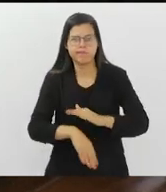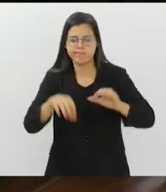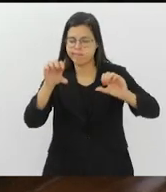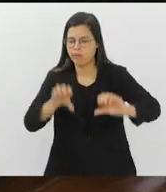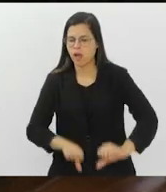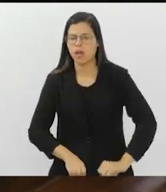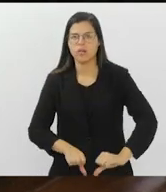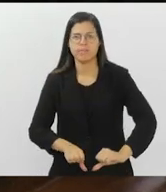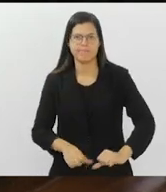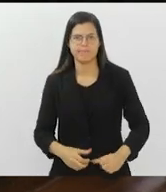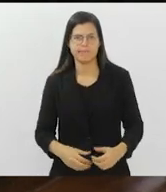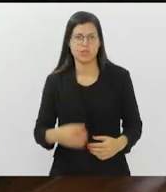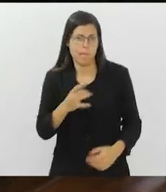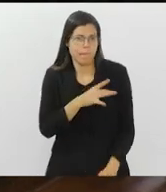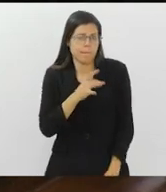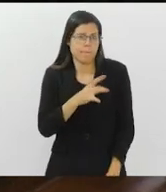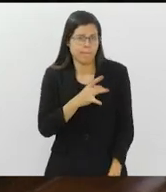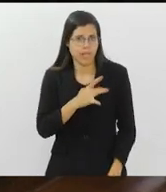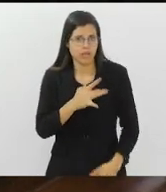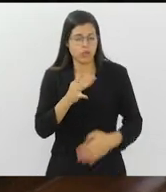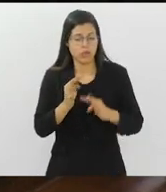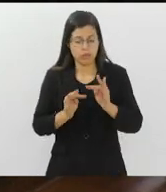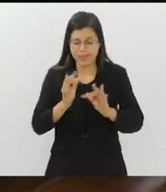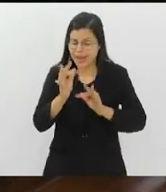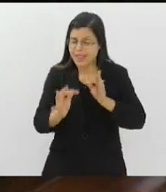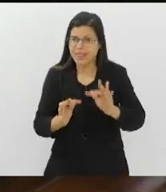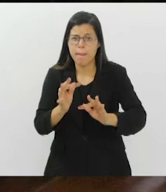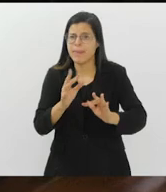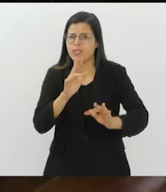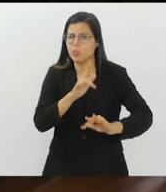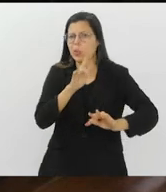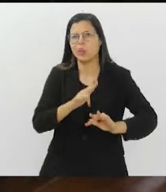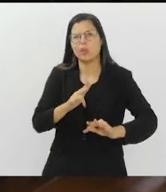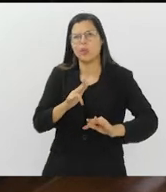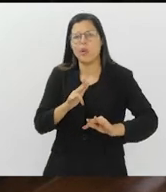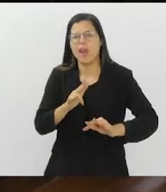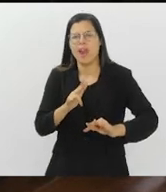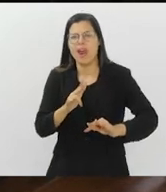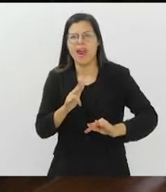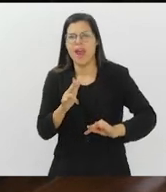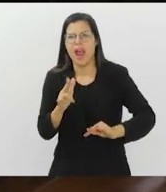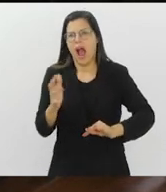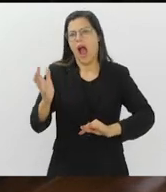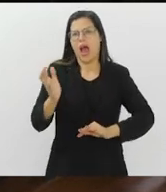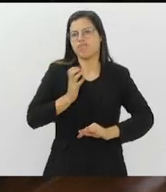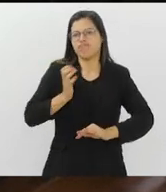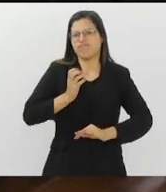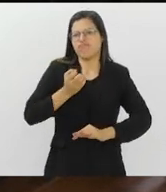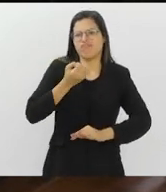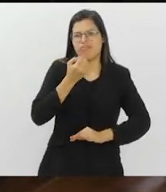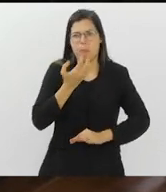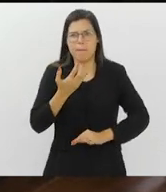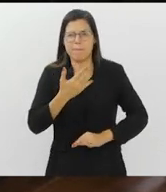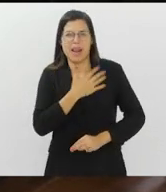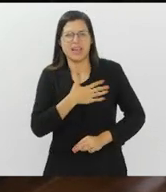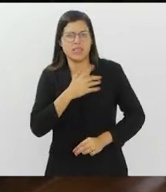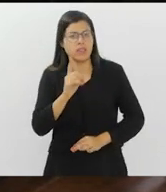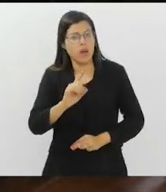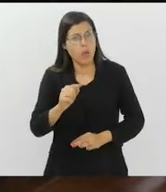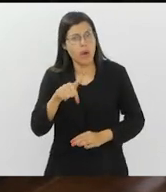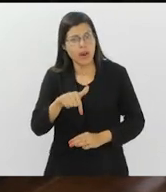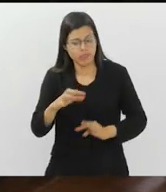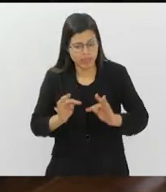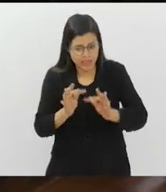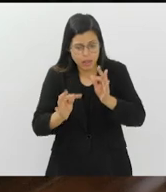e medos. Esses tratamentos não são luxos, são fundamentais para o desenvolvimento dos nossos filhos.